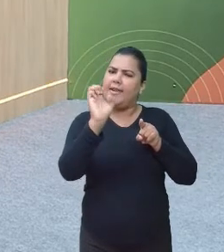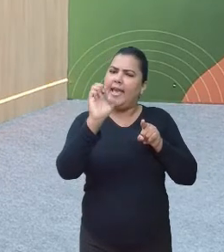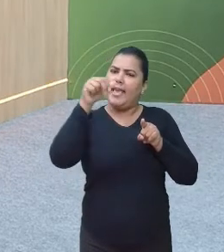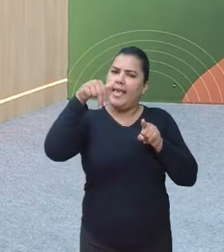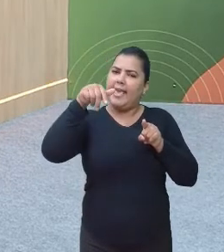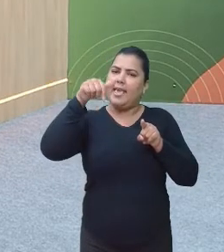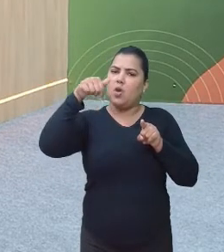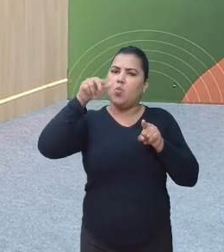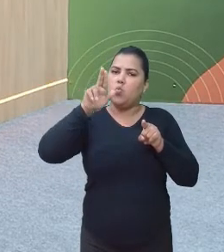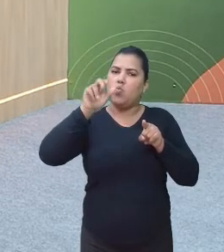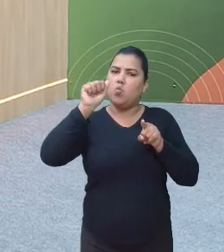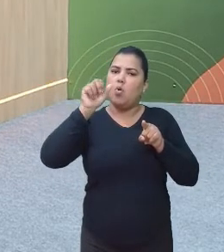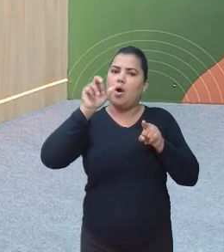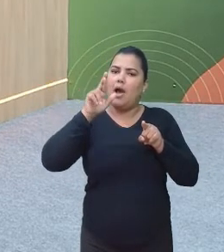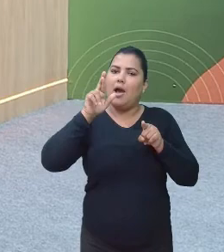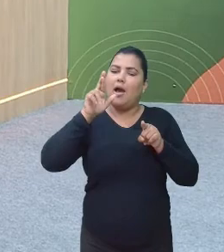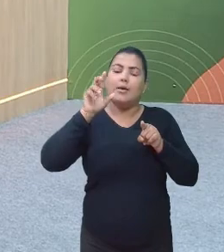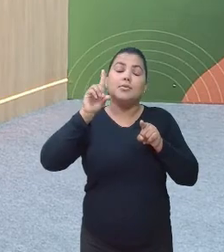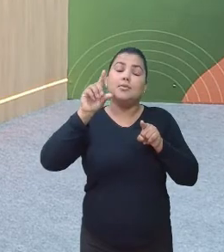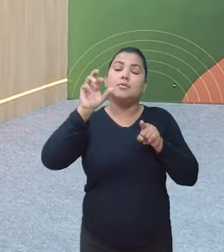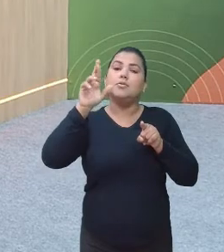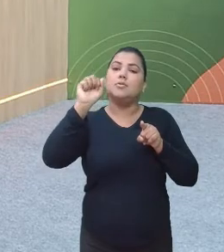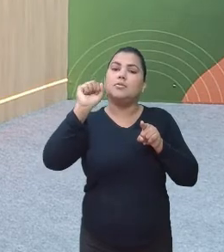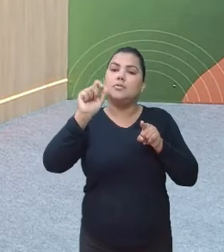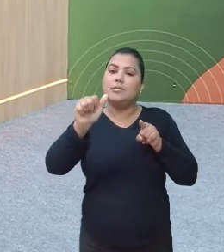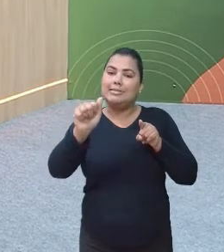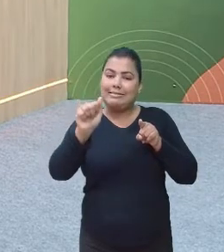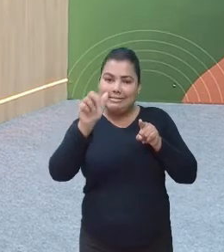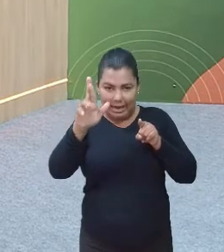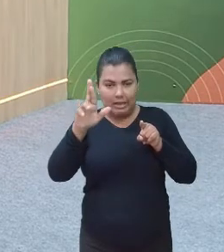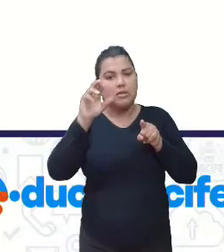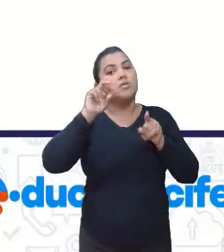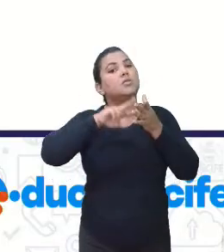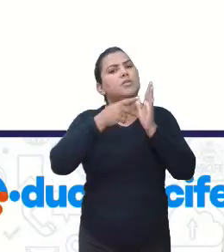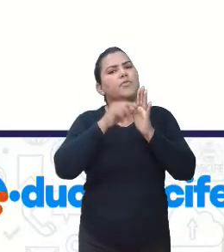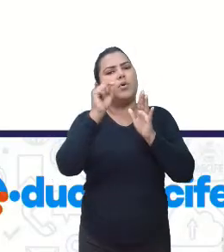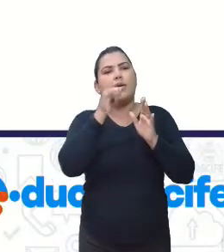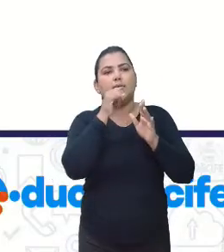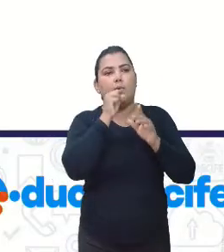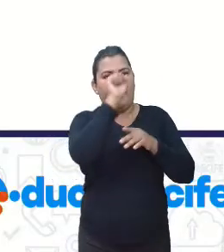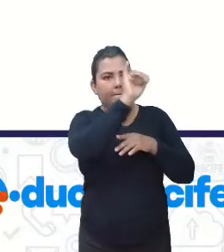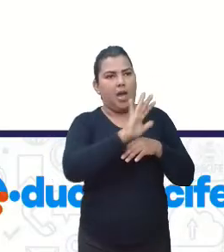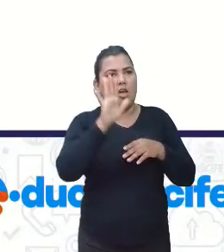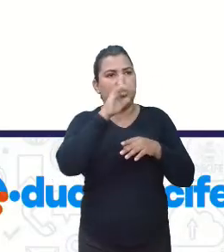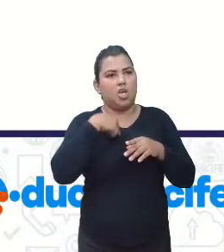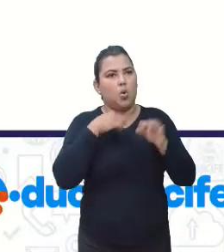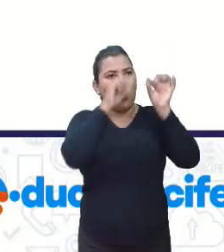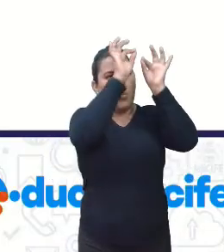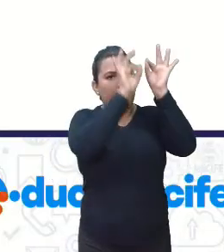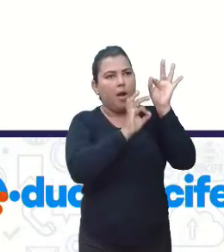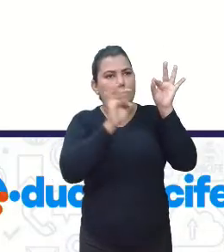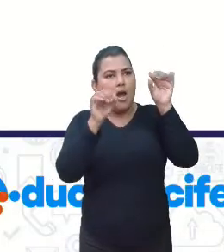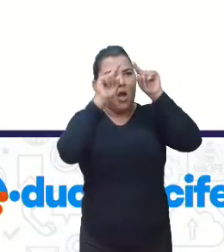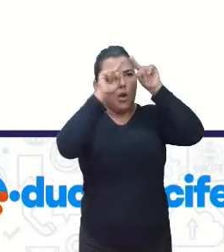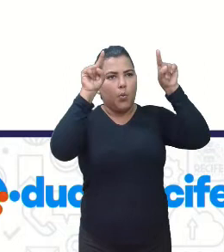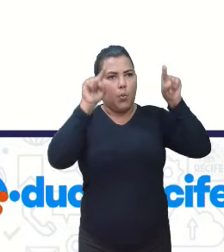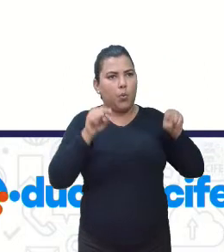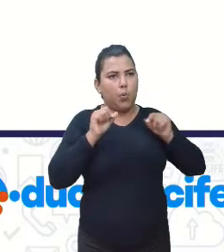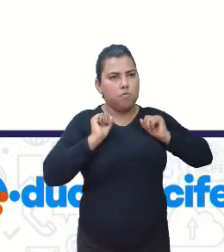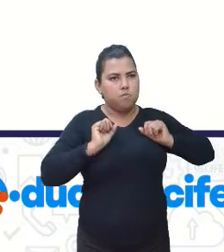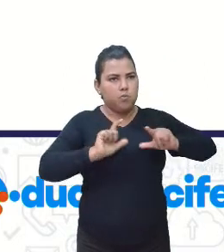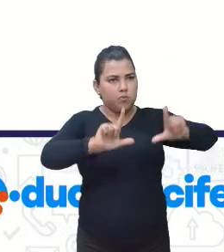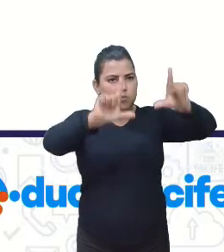aí, eu destaquei ali, por exemplo, naquele retângulo maior, a largura A, maiúsculo, e a altura